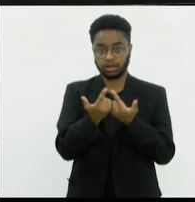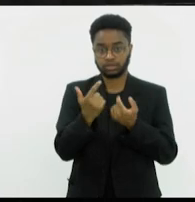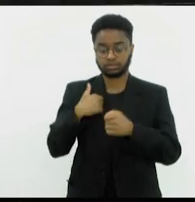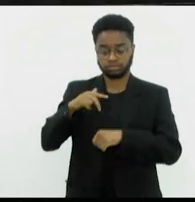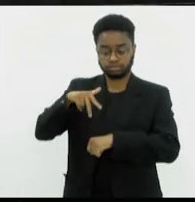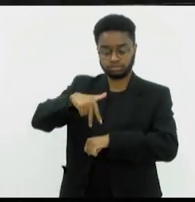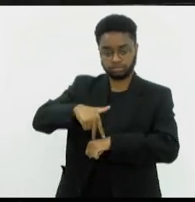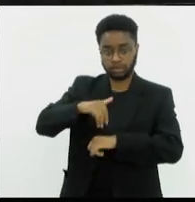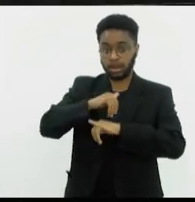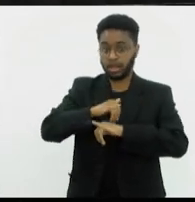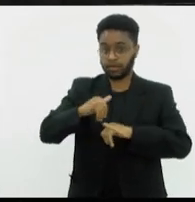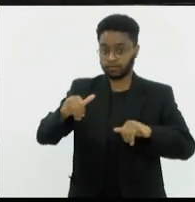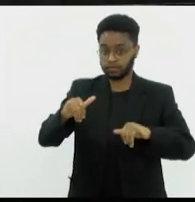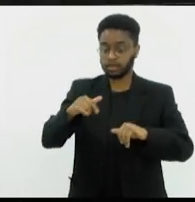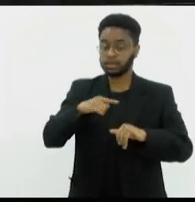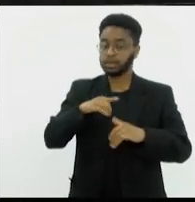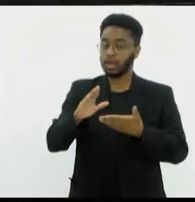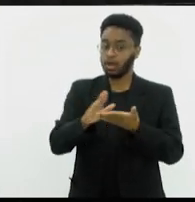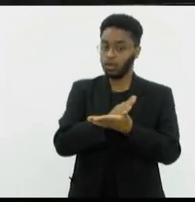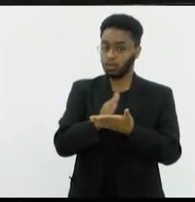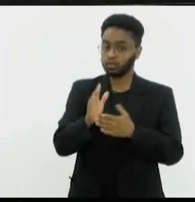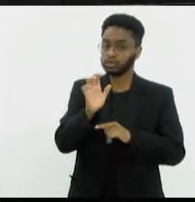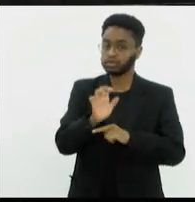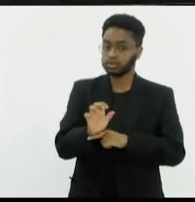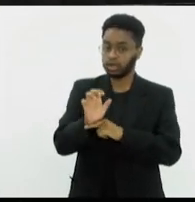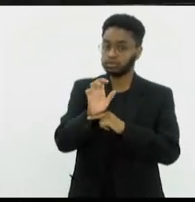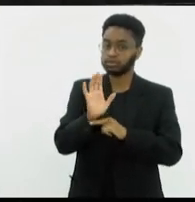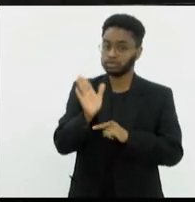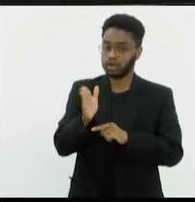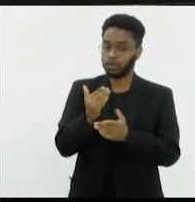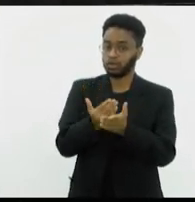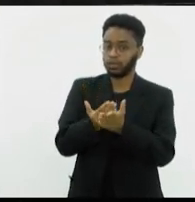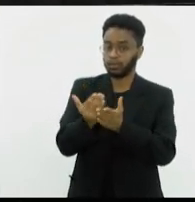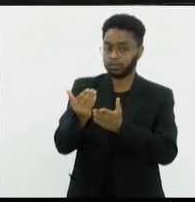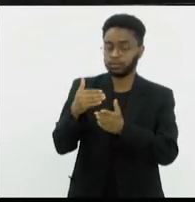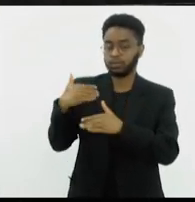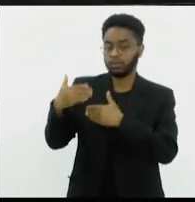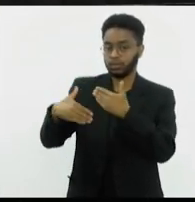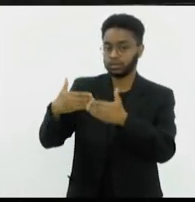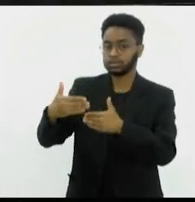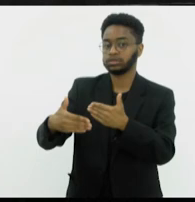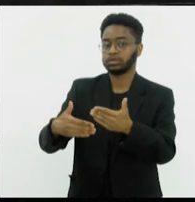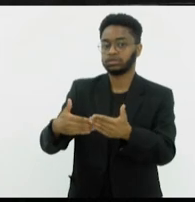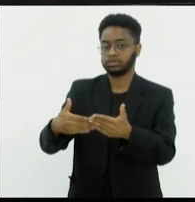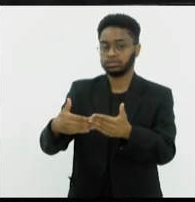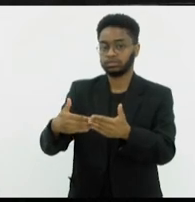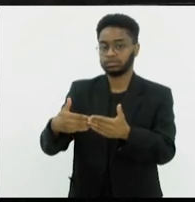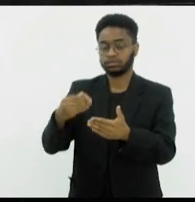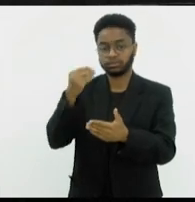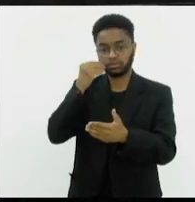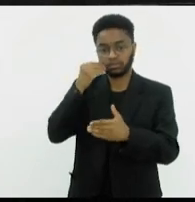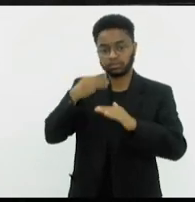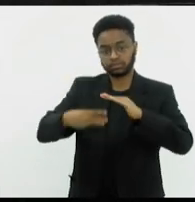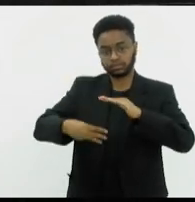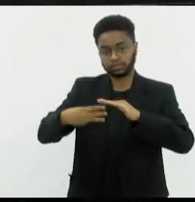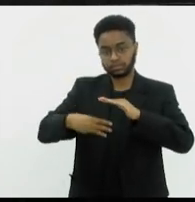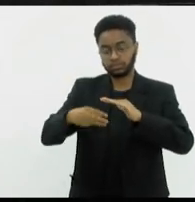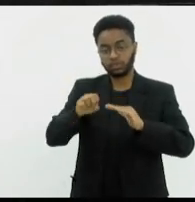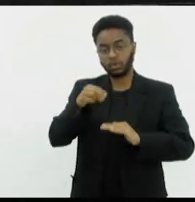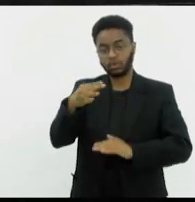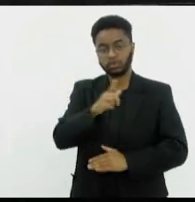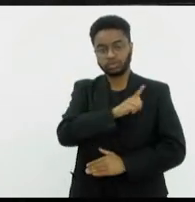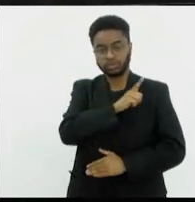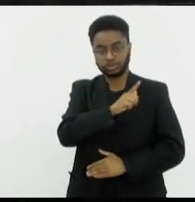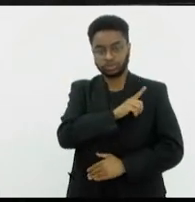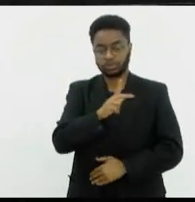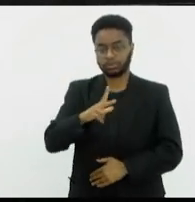alguns estados já temos um processo avançado de terceirização ou de gestão